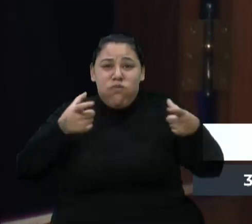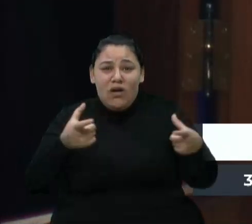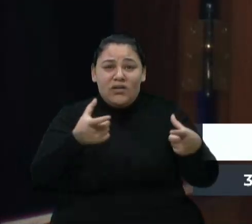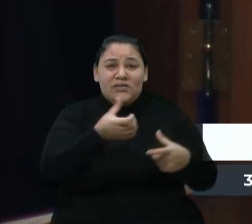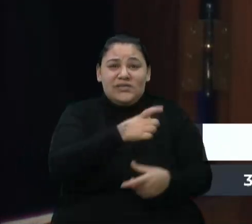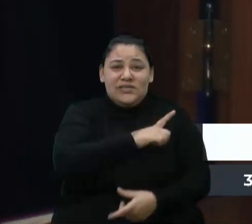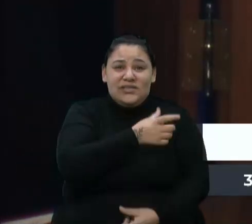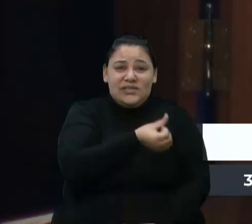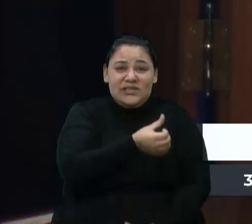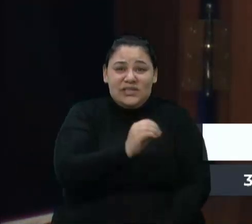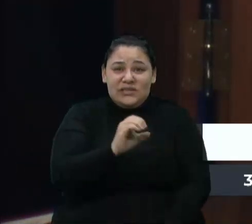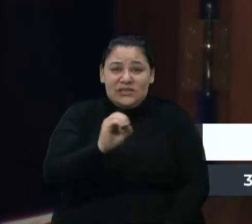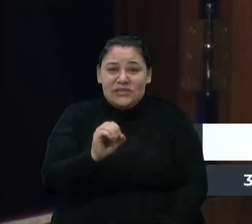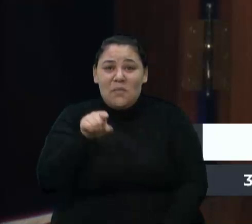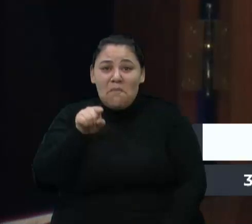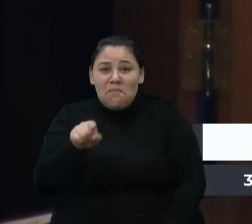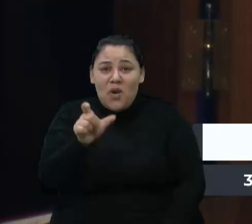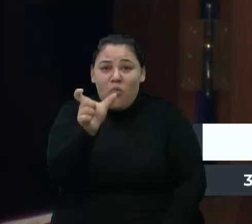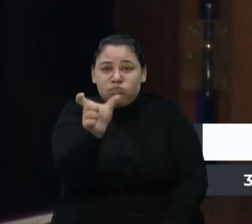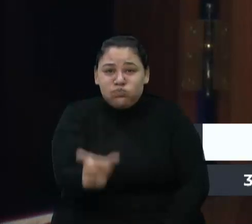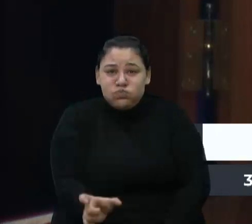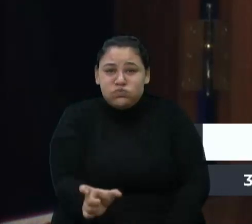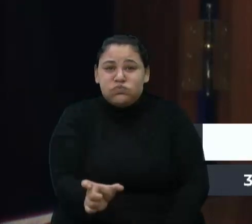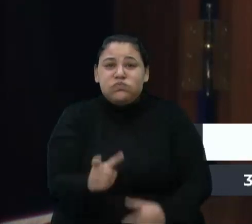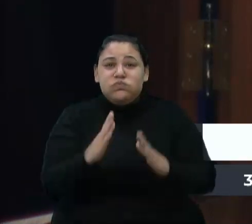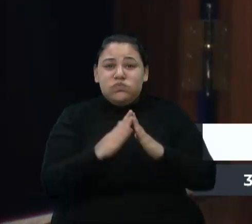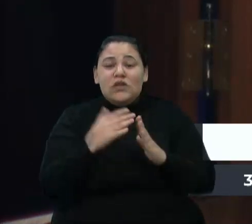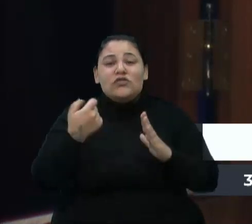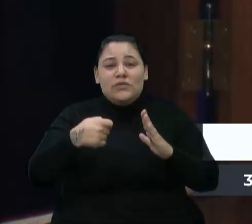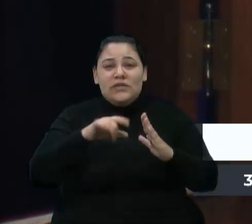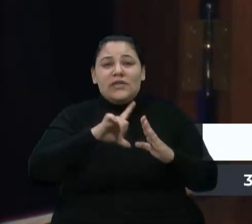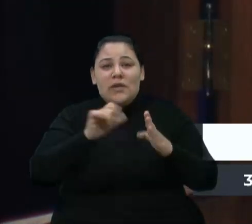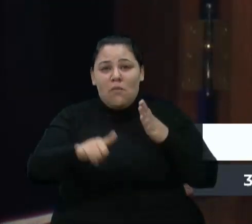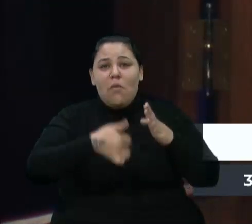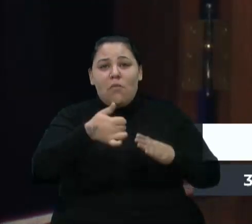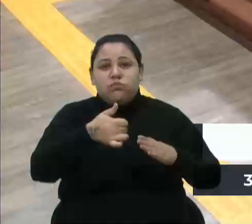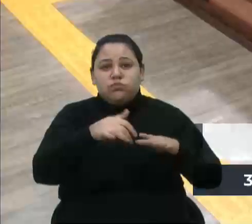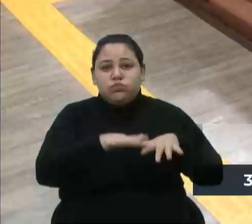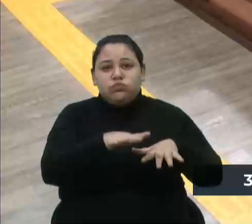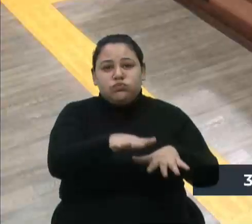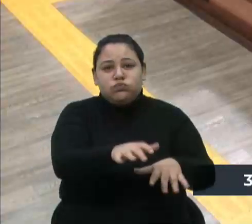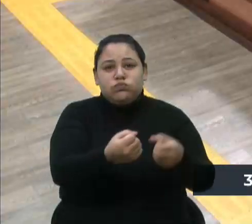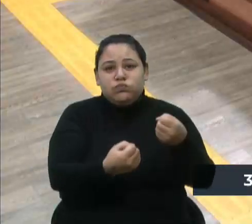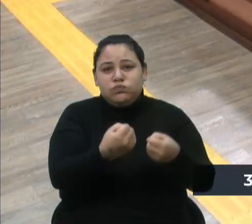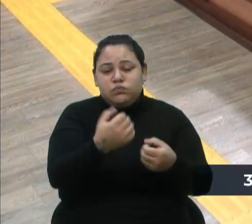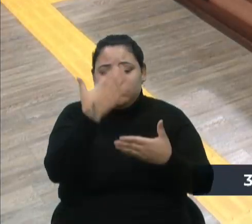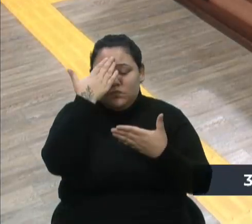habitantes, precisamos de ter a mobilidade urbana. Obrigado, presidente.